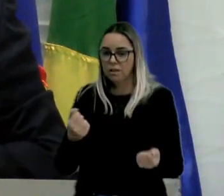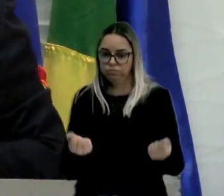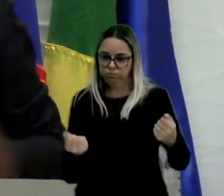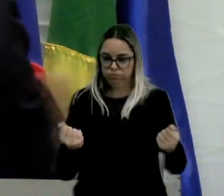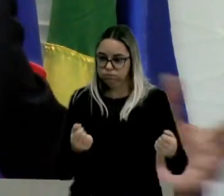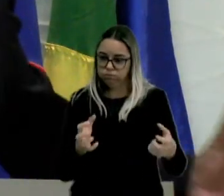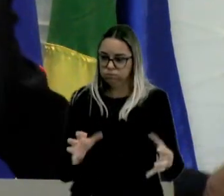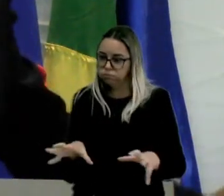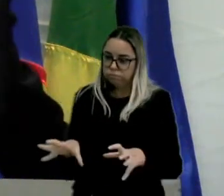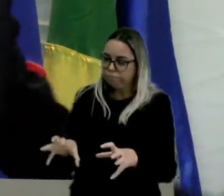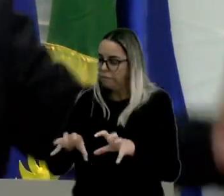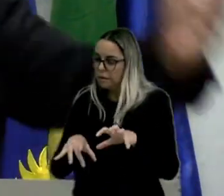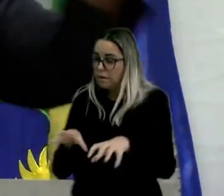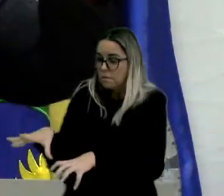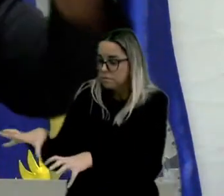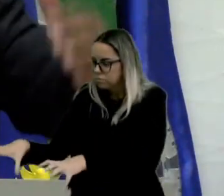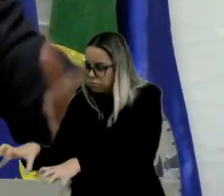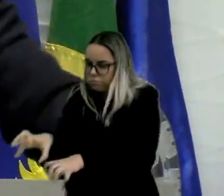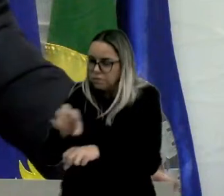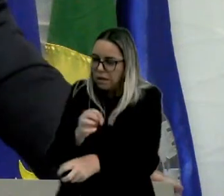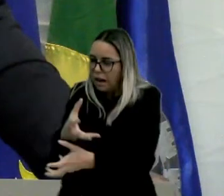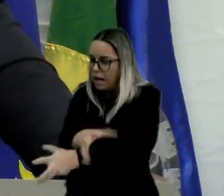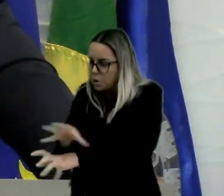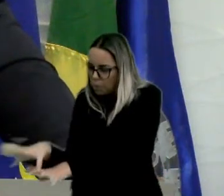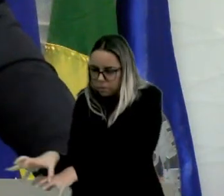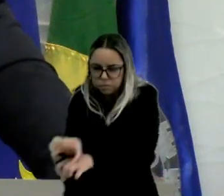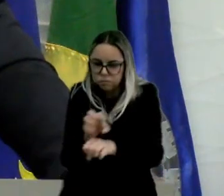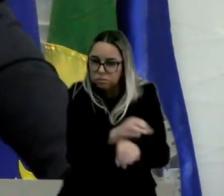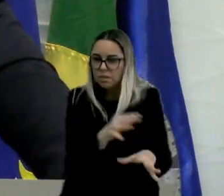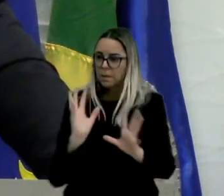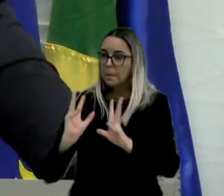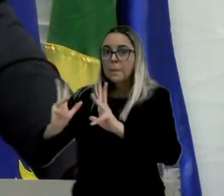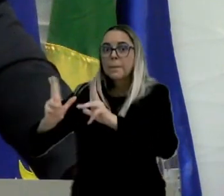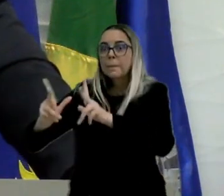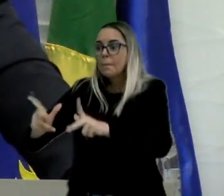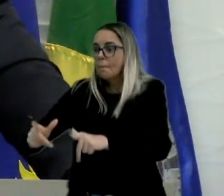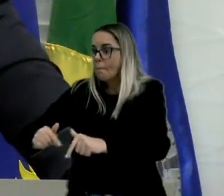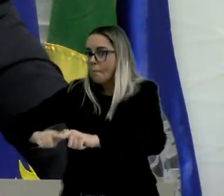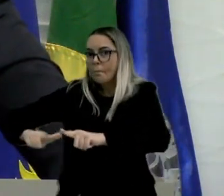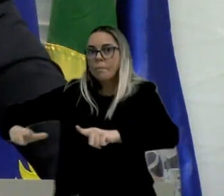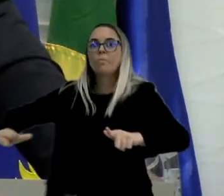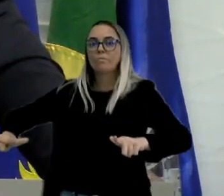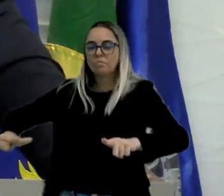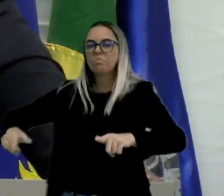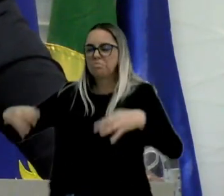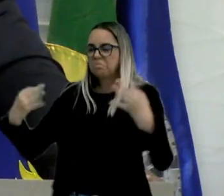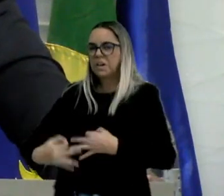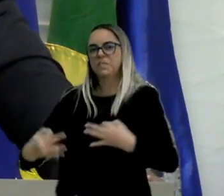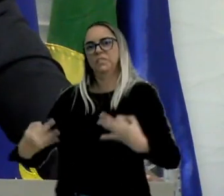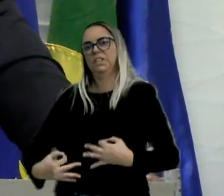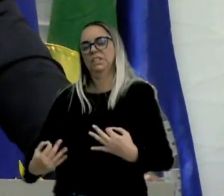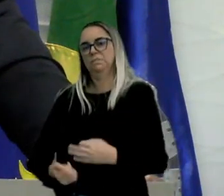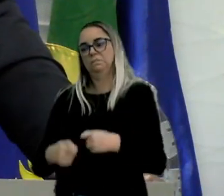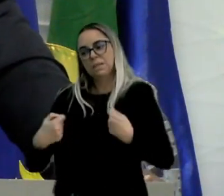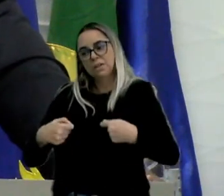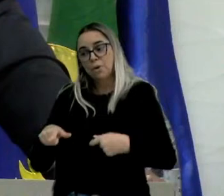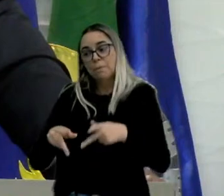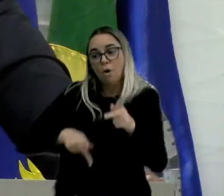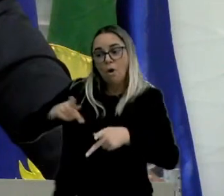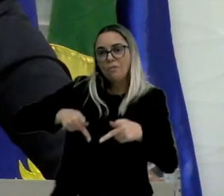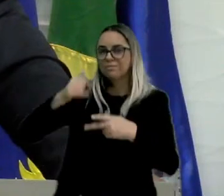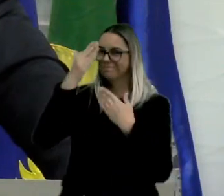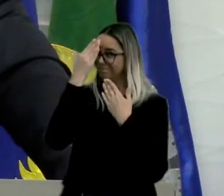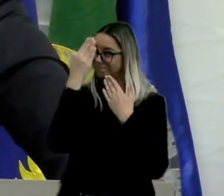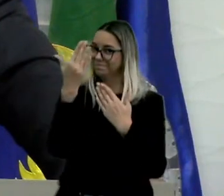escavadeira tirar Aquele lixo fazer uma limpeza ali bem feita que a população